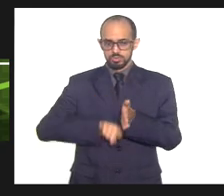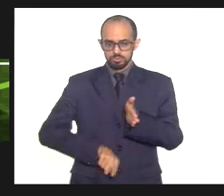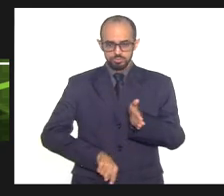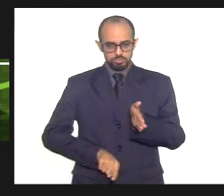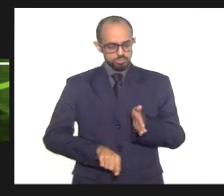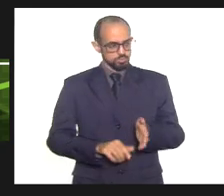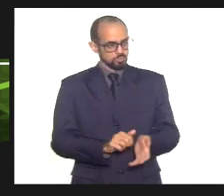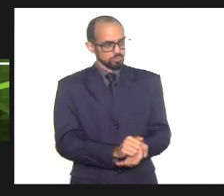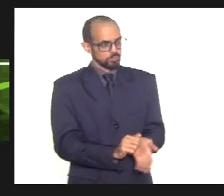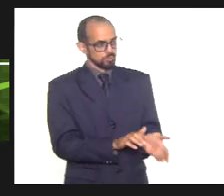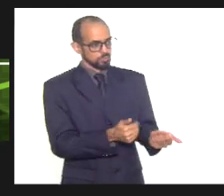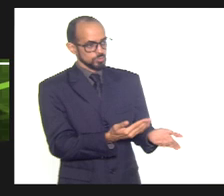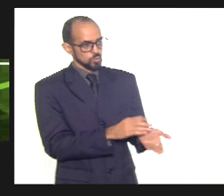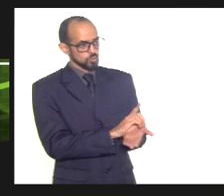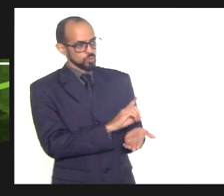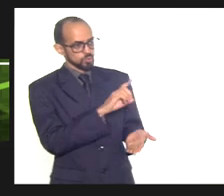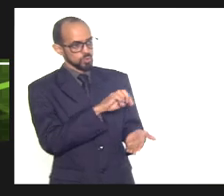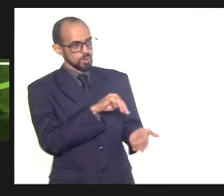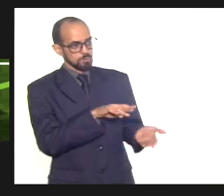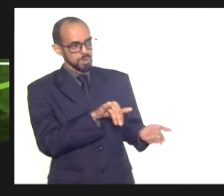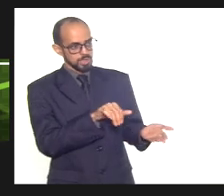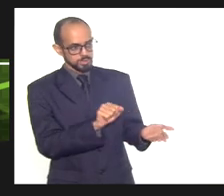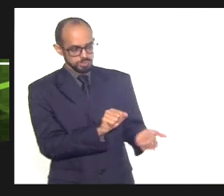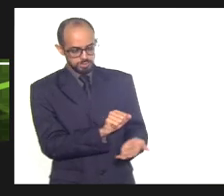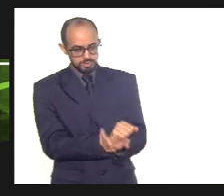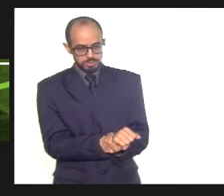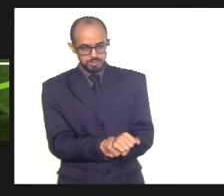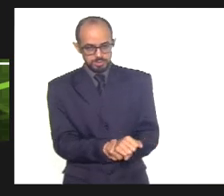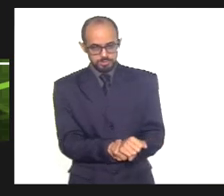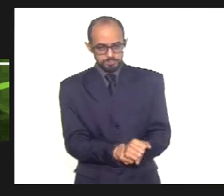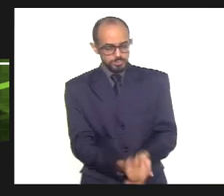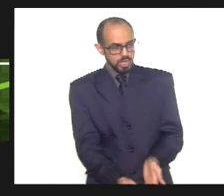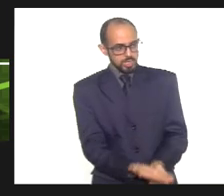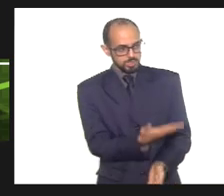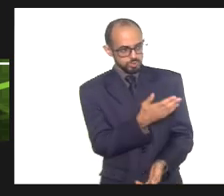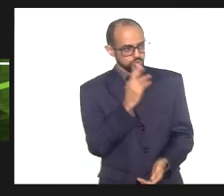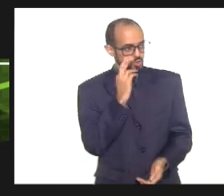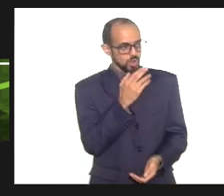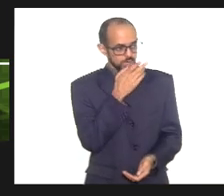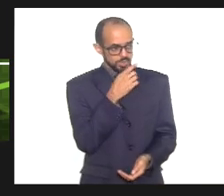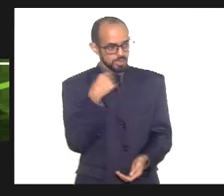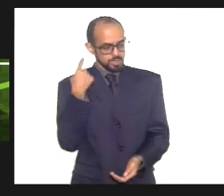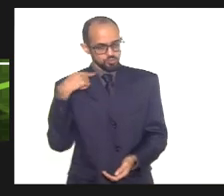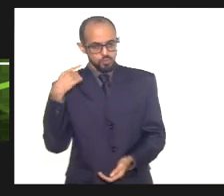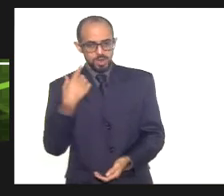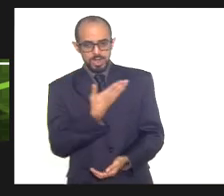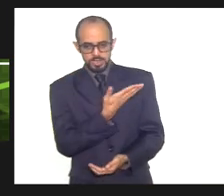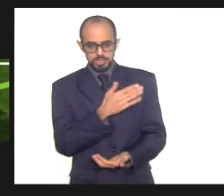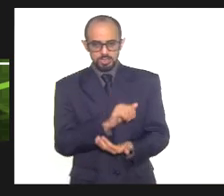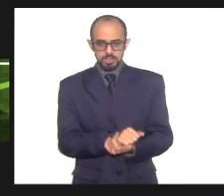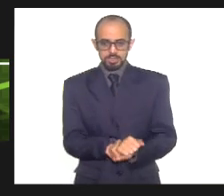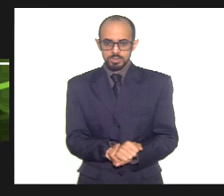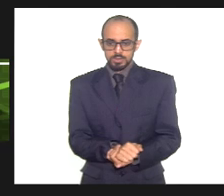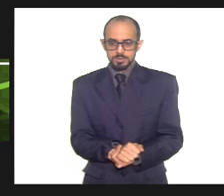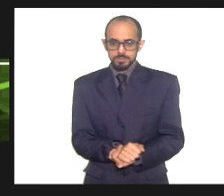Doutora Márcia Loureiro, a senhora, como advogada